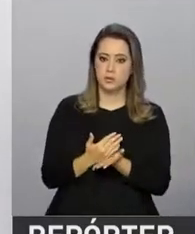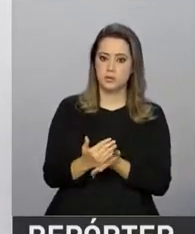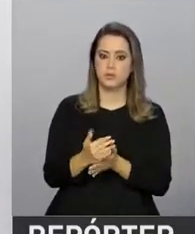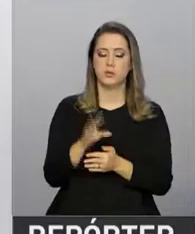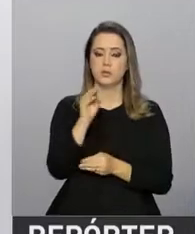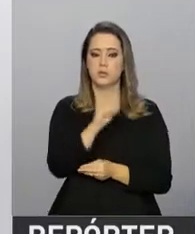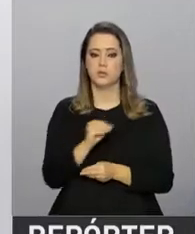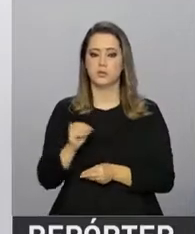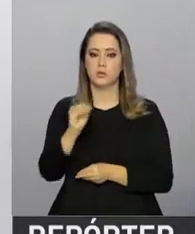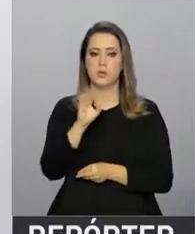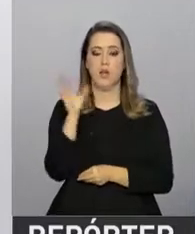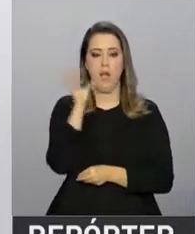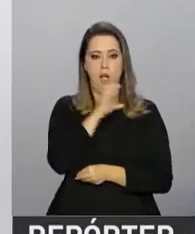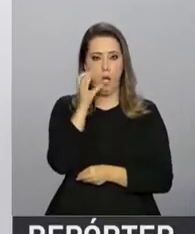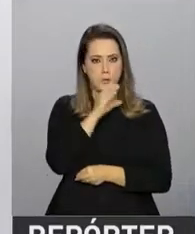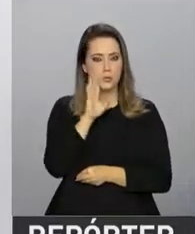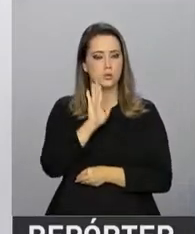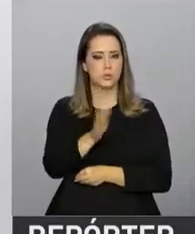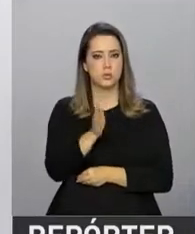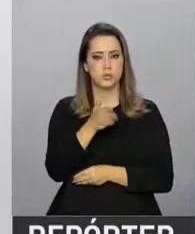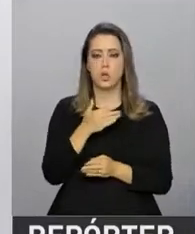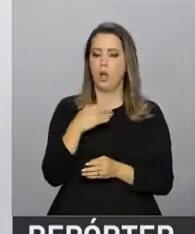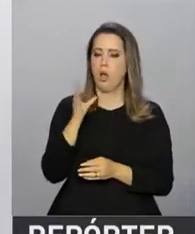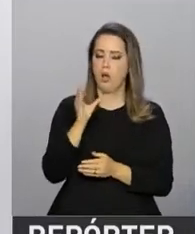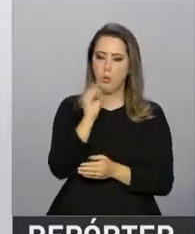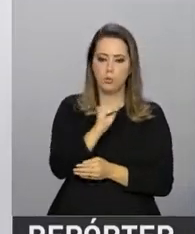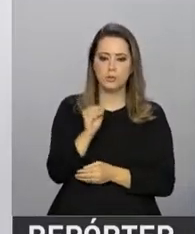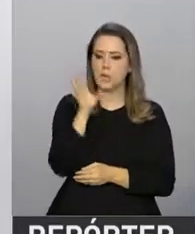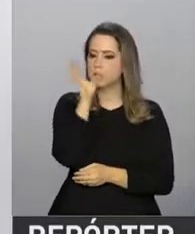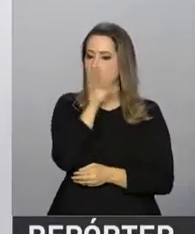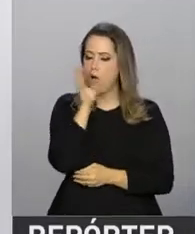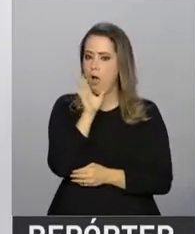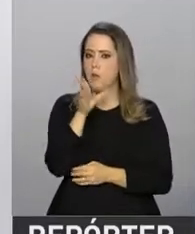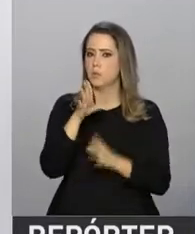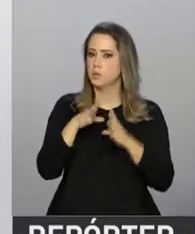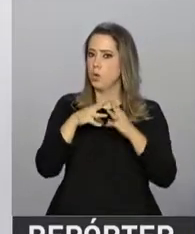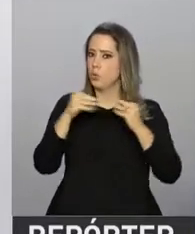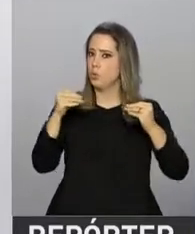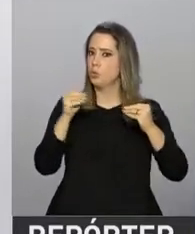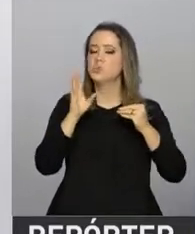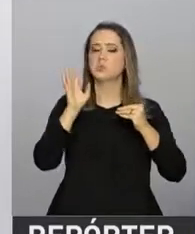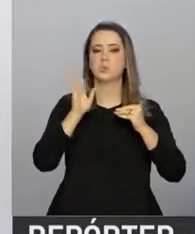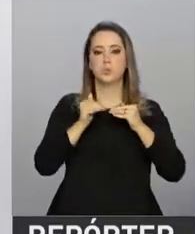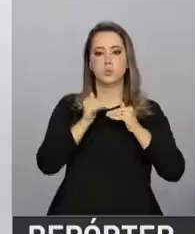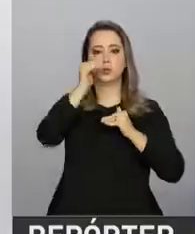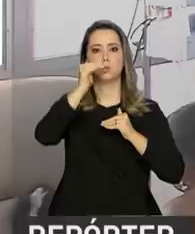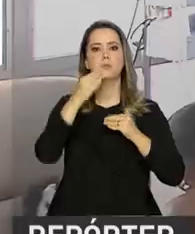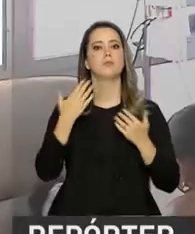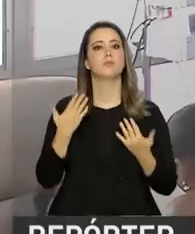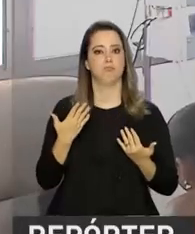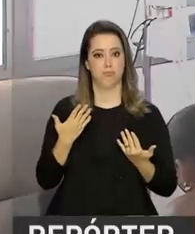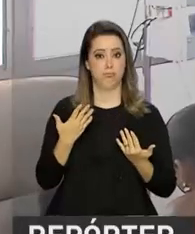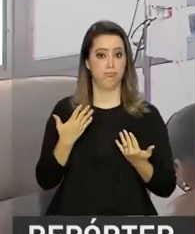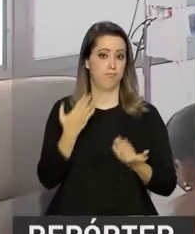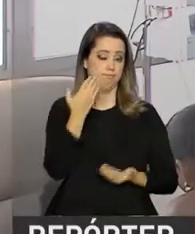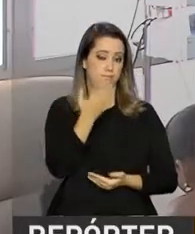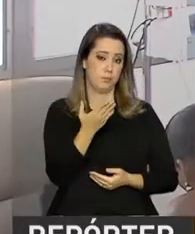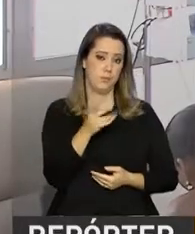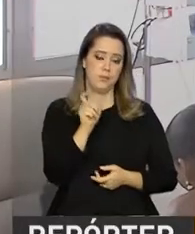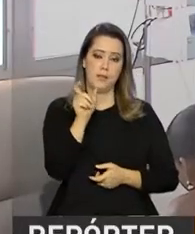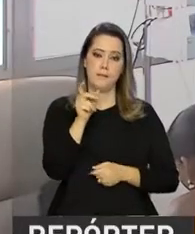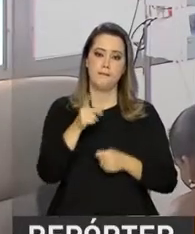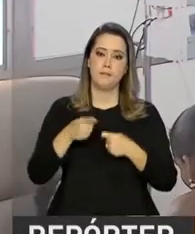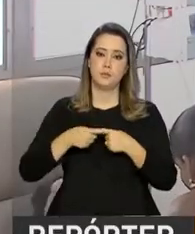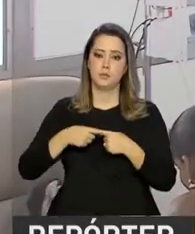o tratamento logo e, começando esse tratamento logo, as chances de cura sempre foi maior. Especialistas alertam